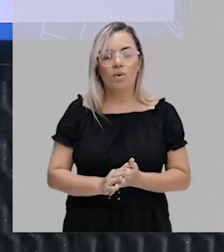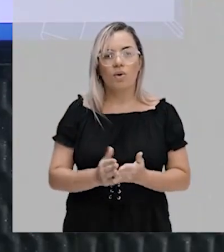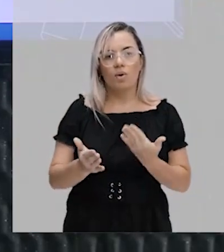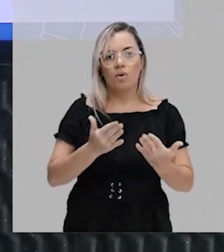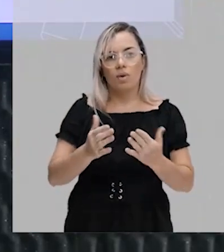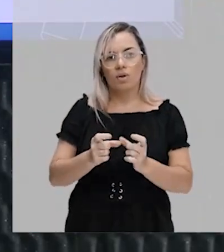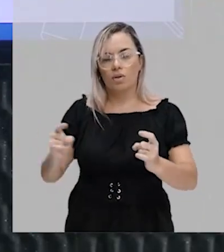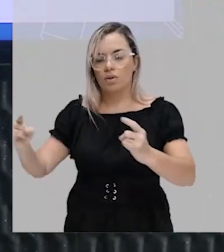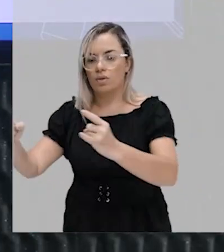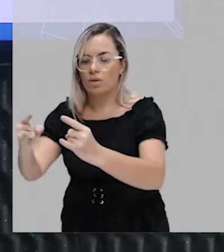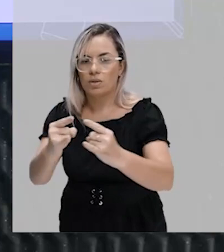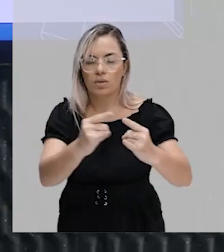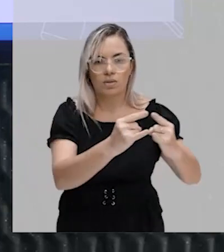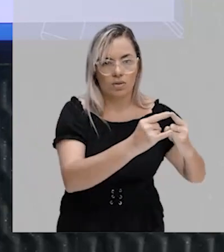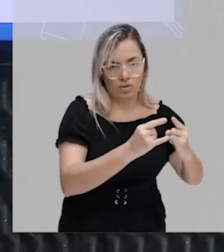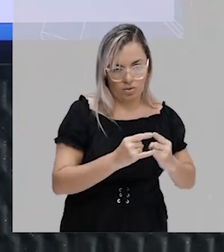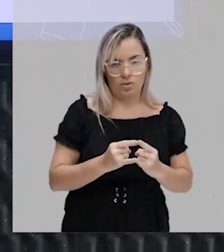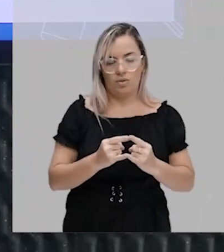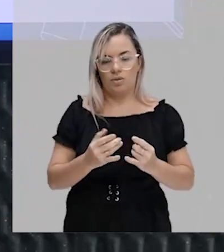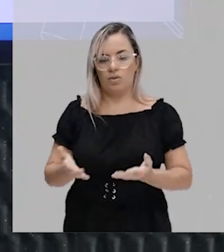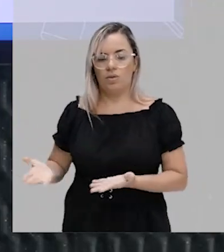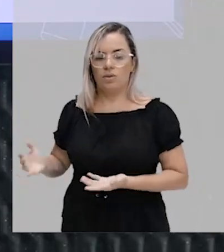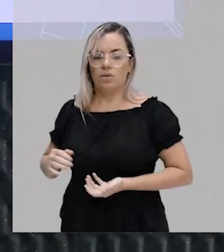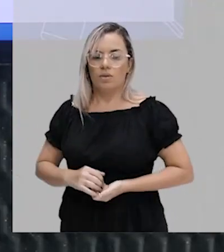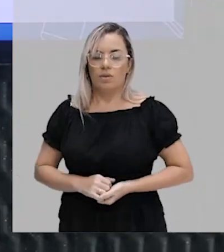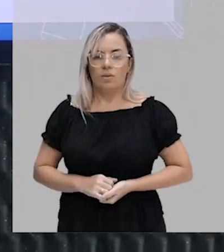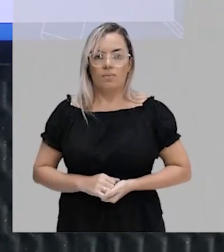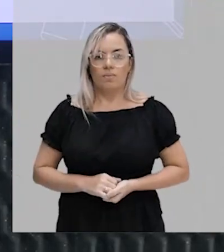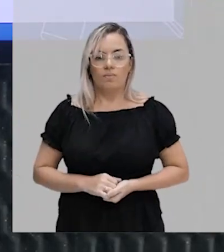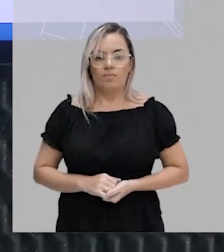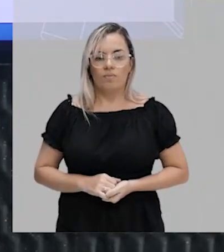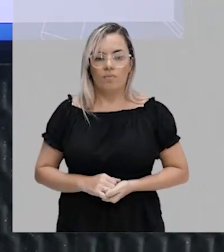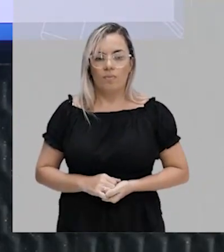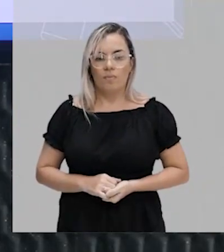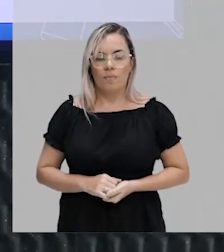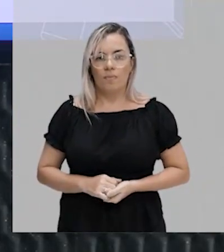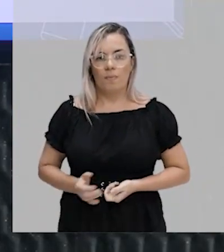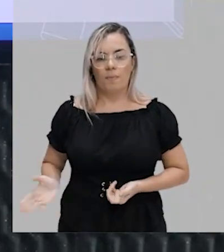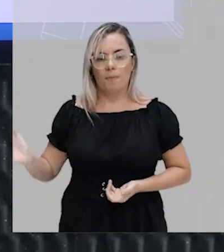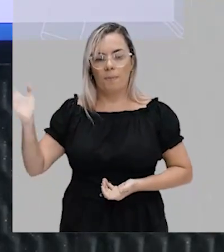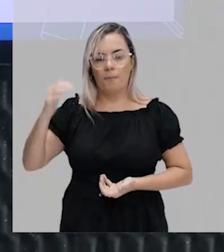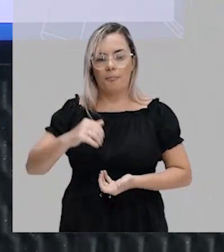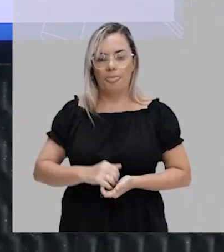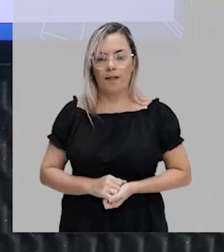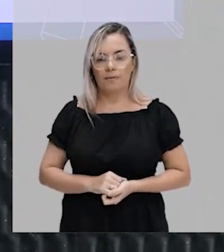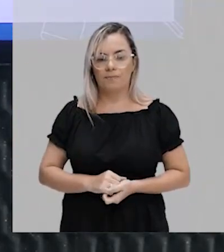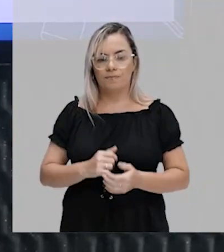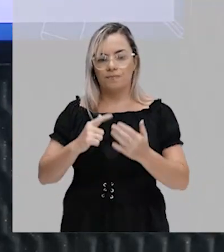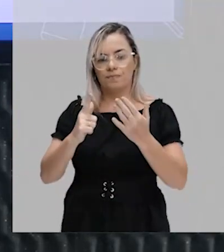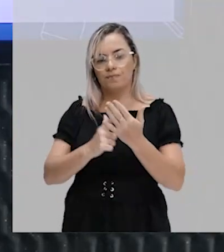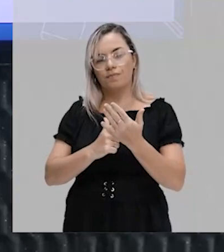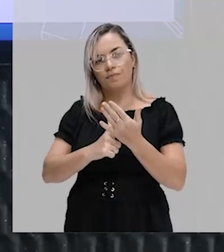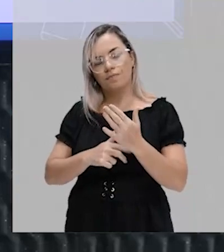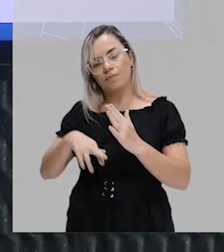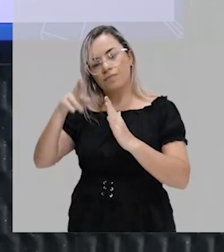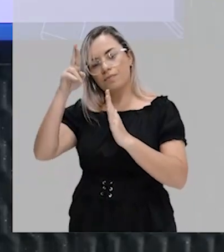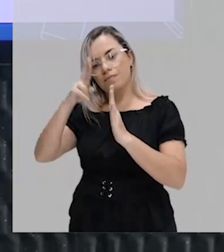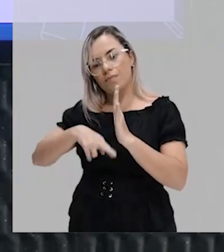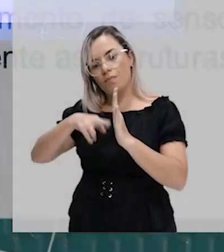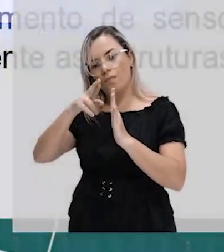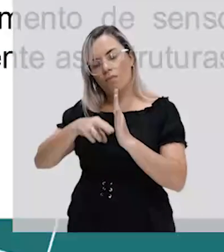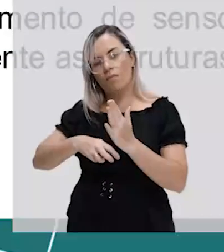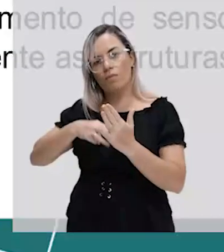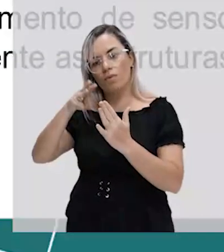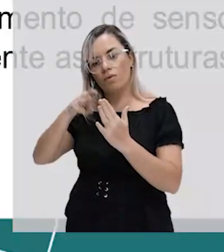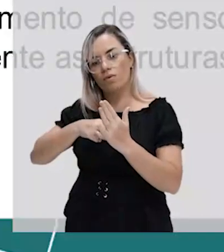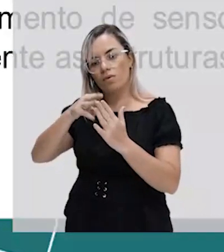pelos seus órgãos, pelas suas partes, ok? Vamos adiante então, falar sobre o livro As Regras do Método